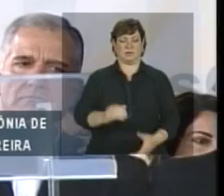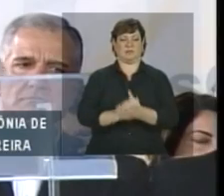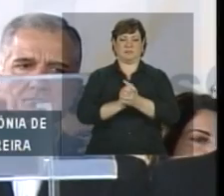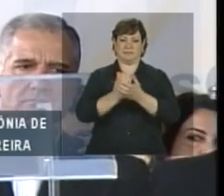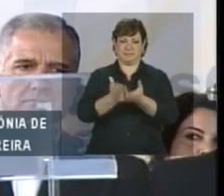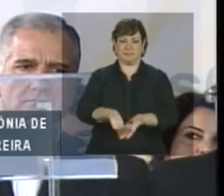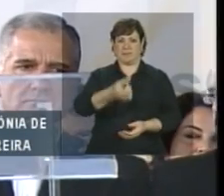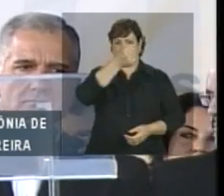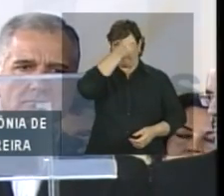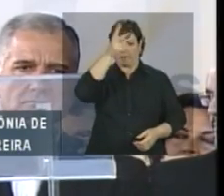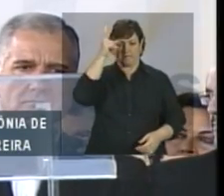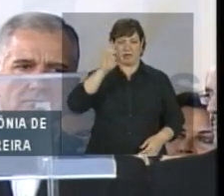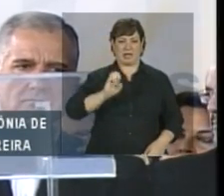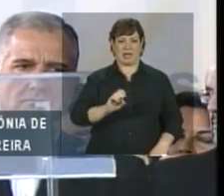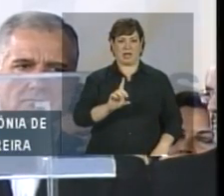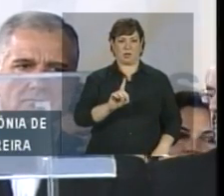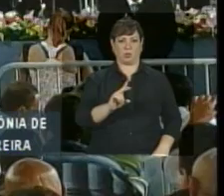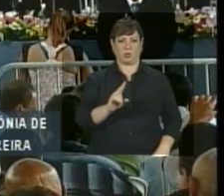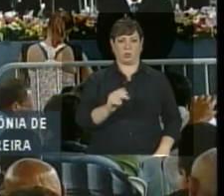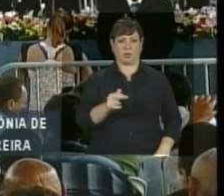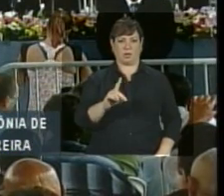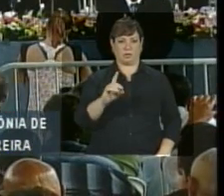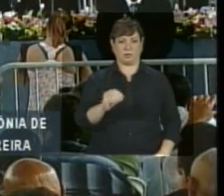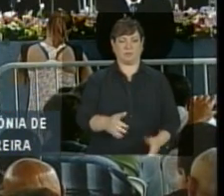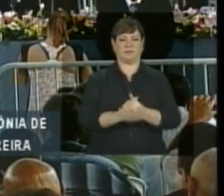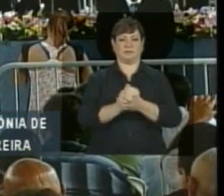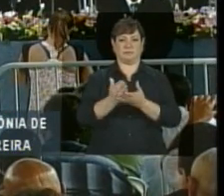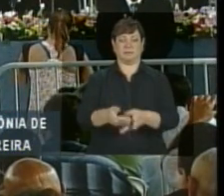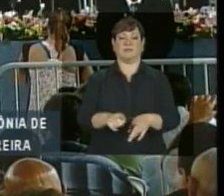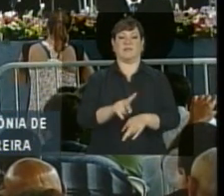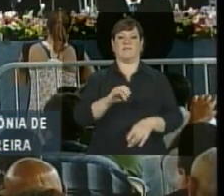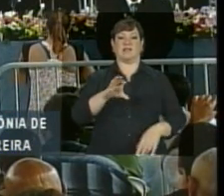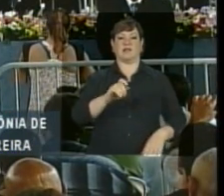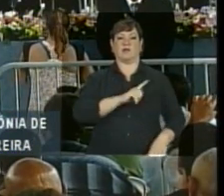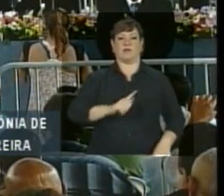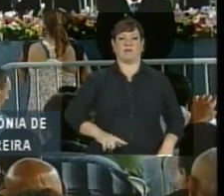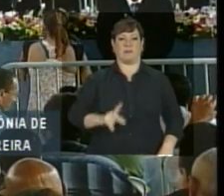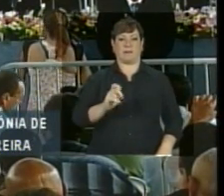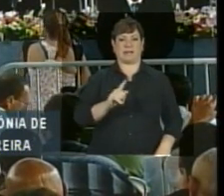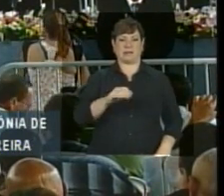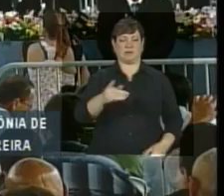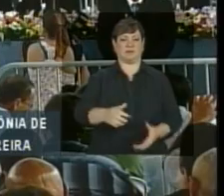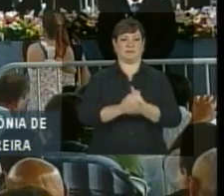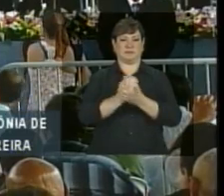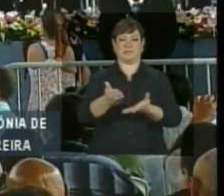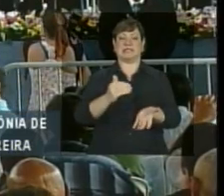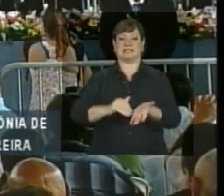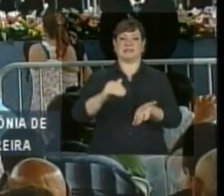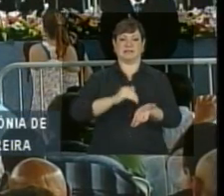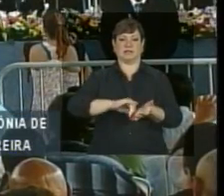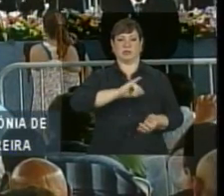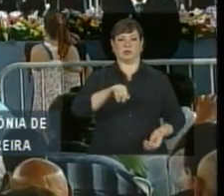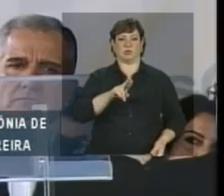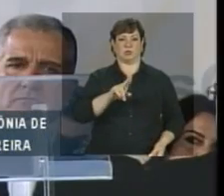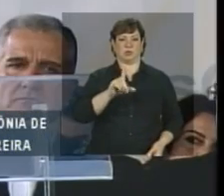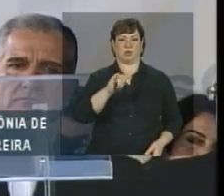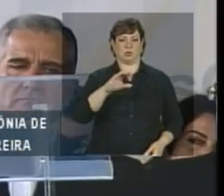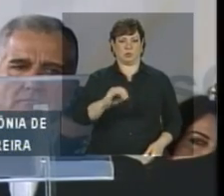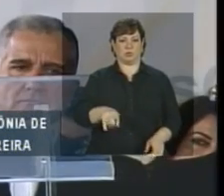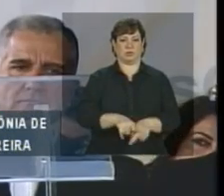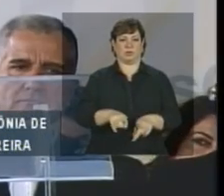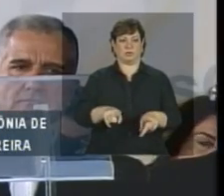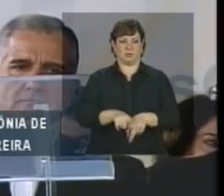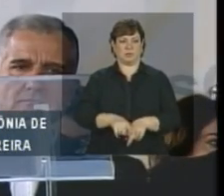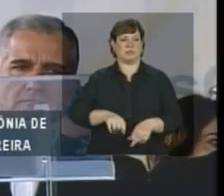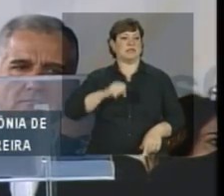prefeito Eduardo Paes, vice-governador Pezão, secretário querido colega Júlio Delgado,